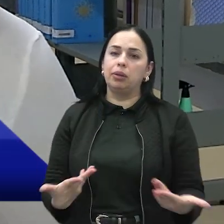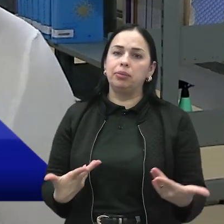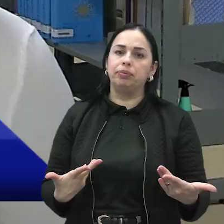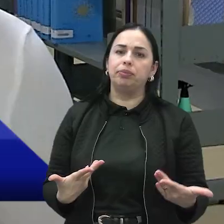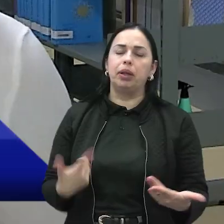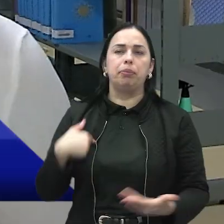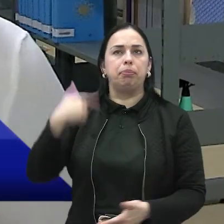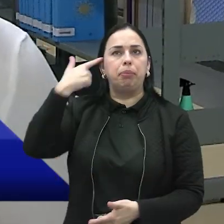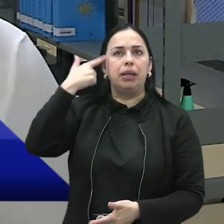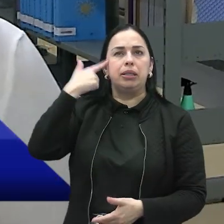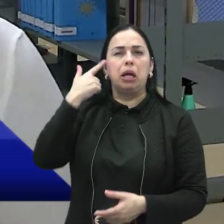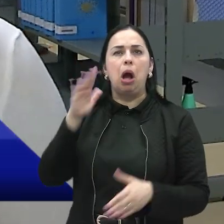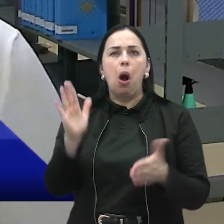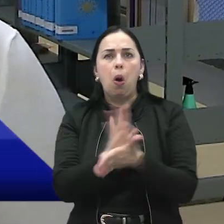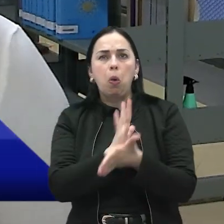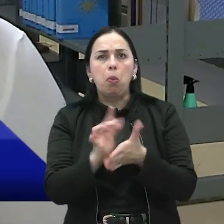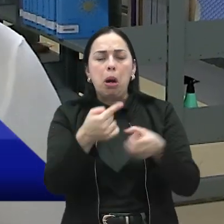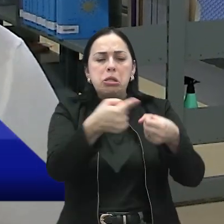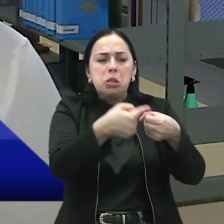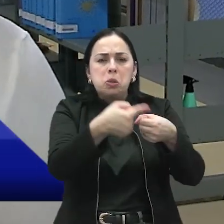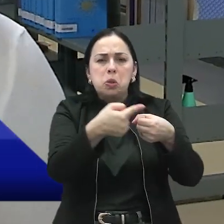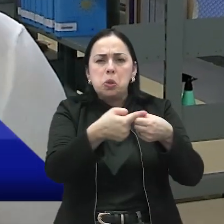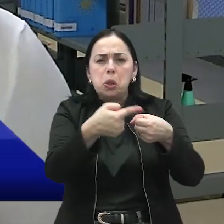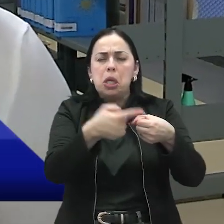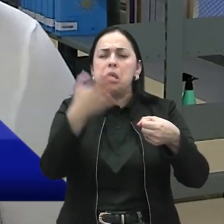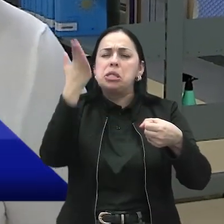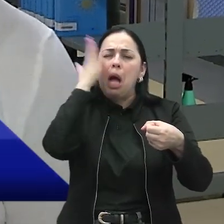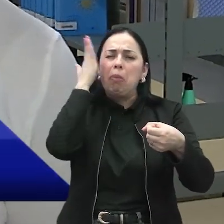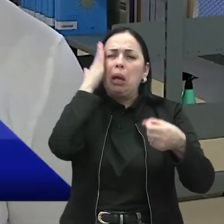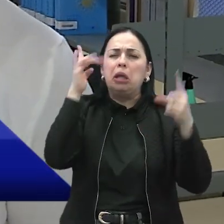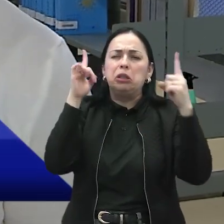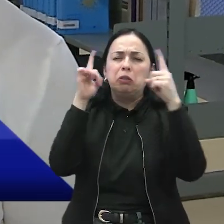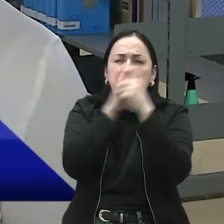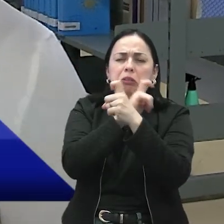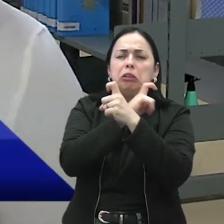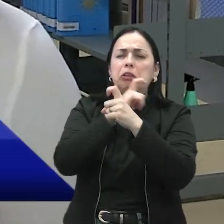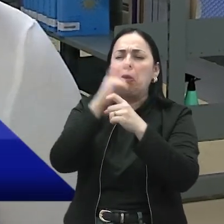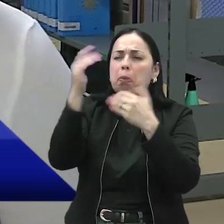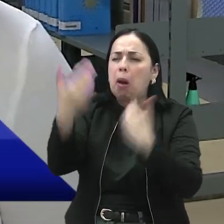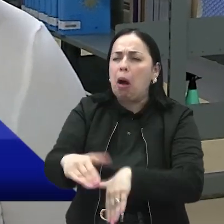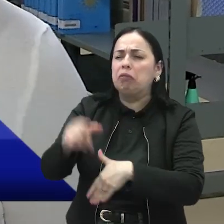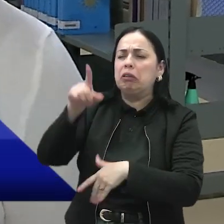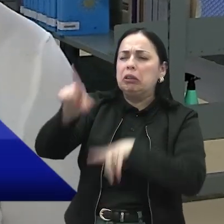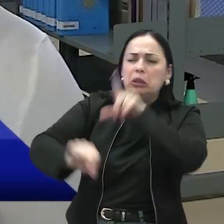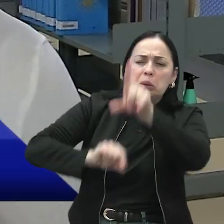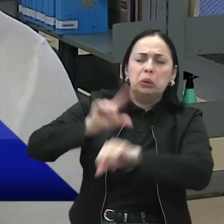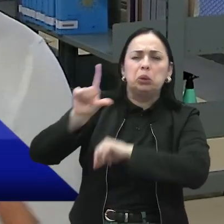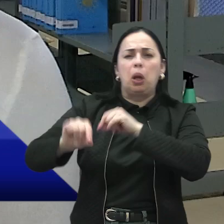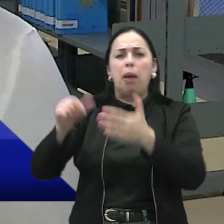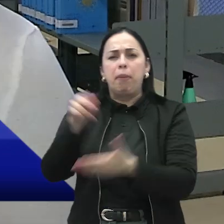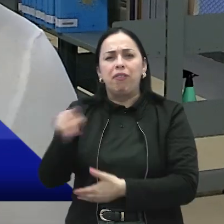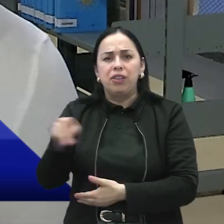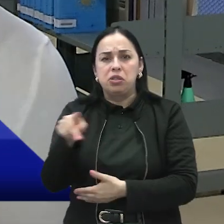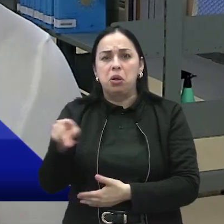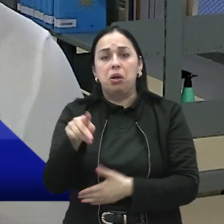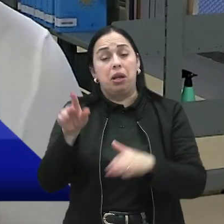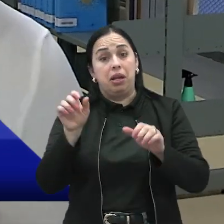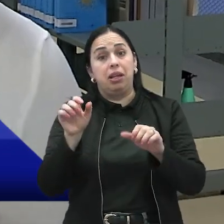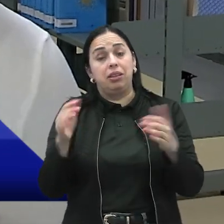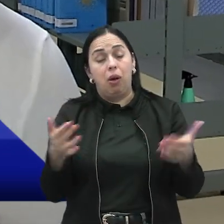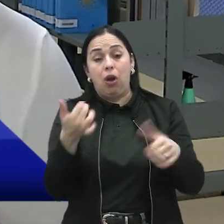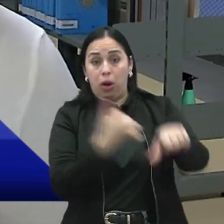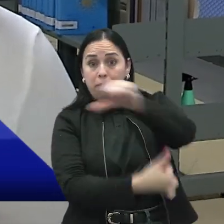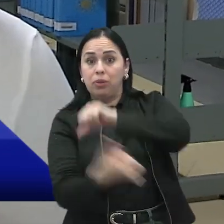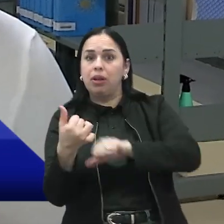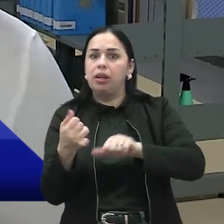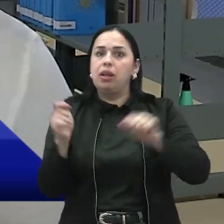Então, a gente pensa em municípios pequenos que sabem o quão oneroso é você fazer um processo seletivo, então eles podem, né, é de